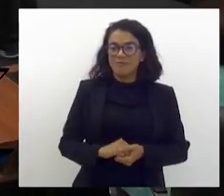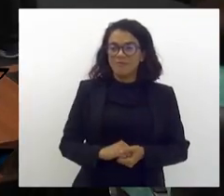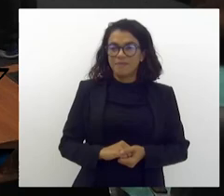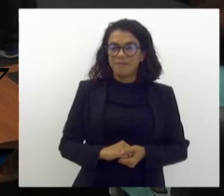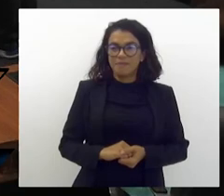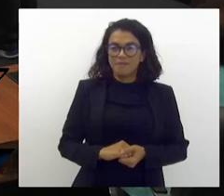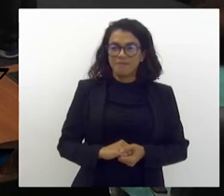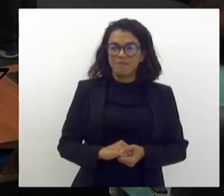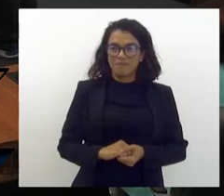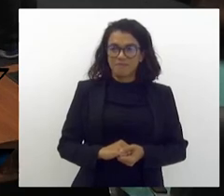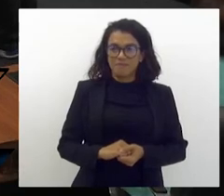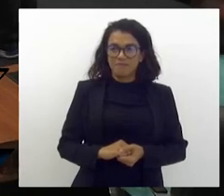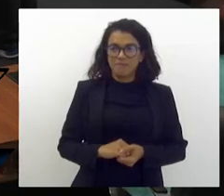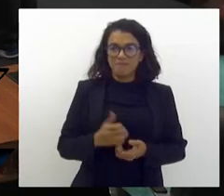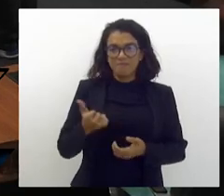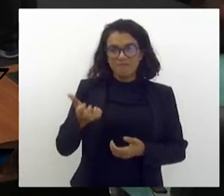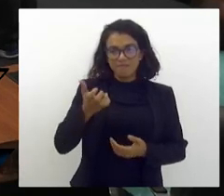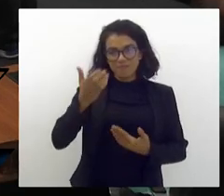eu quero aqui